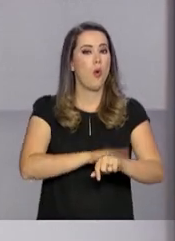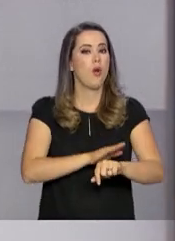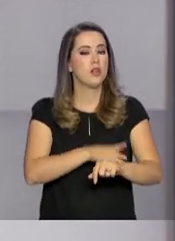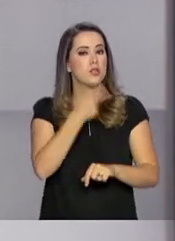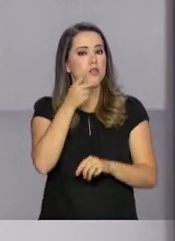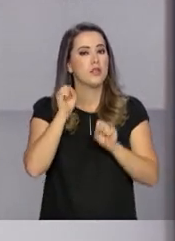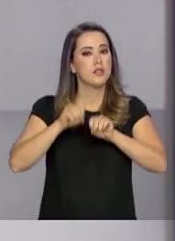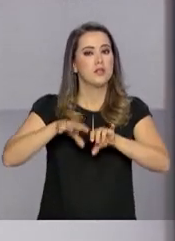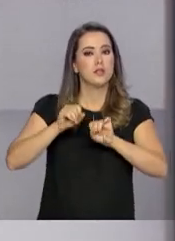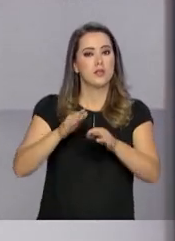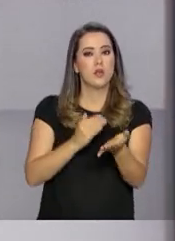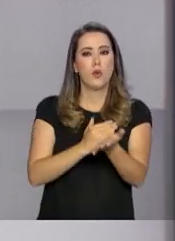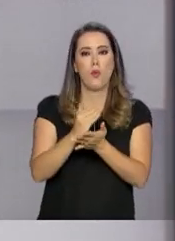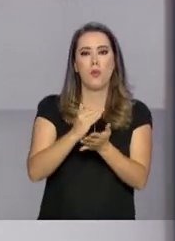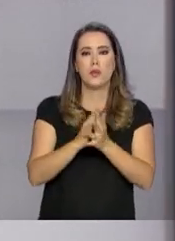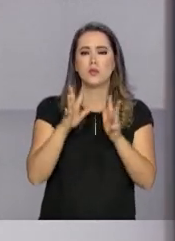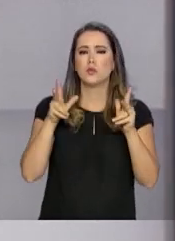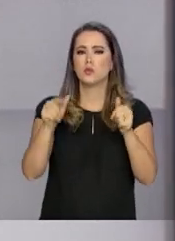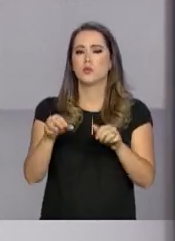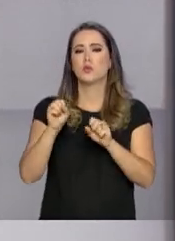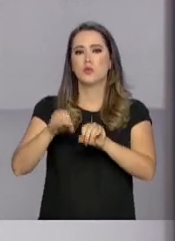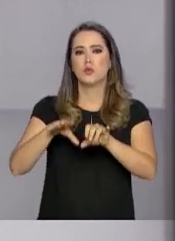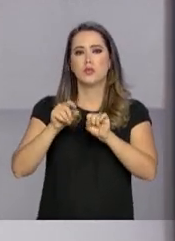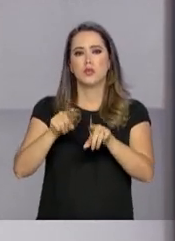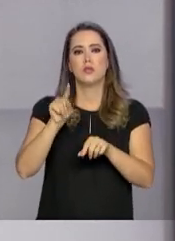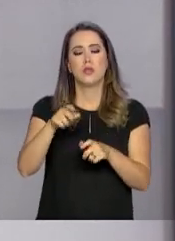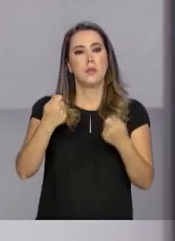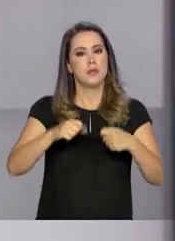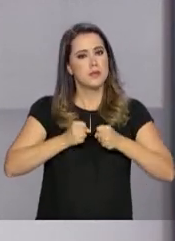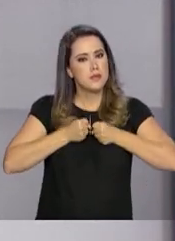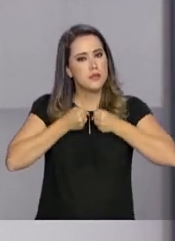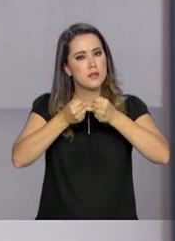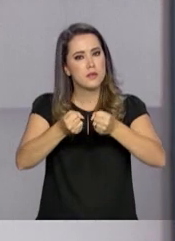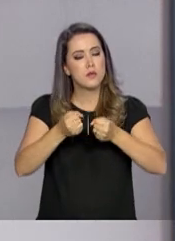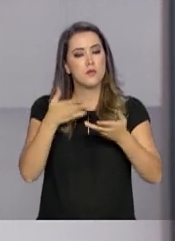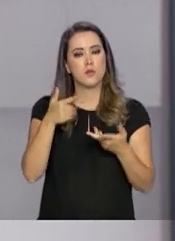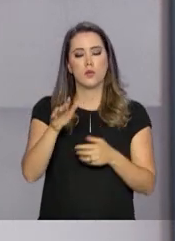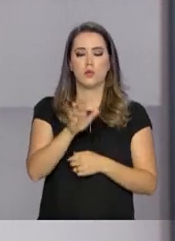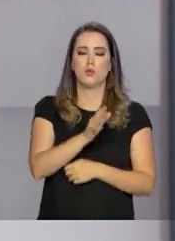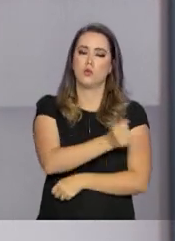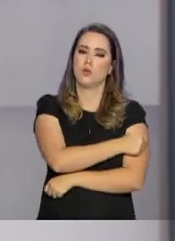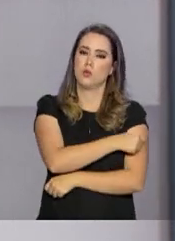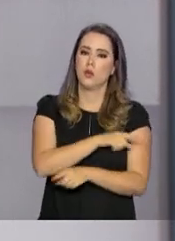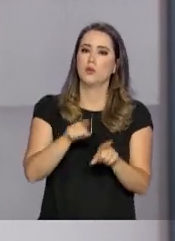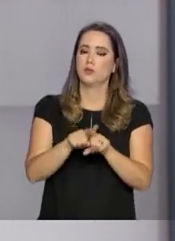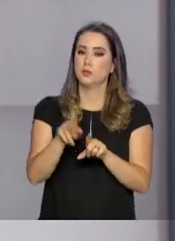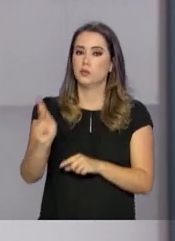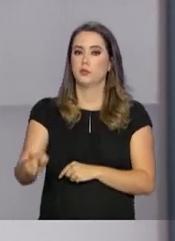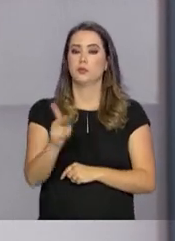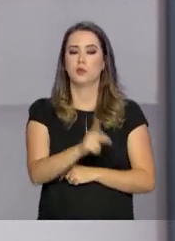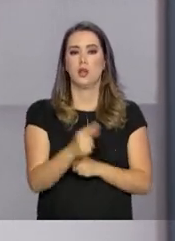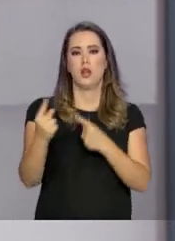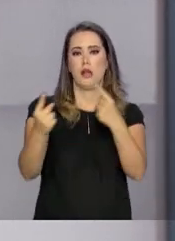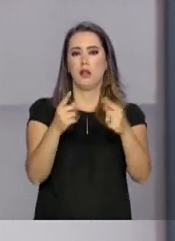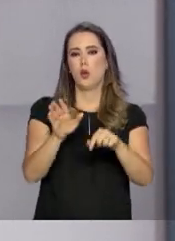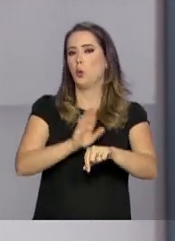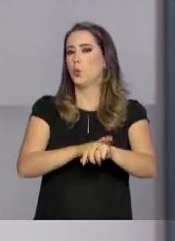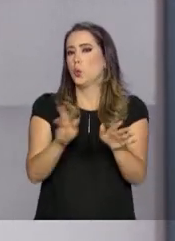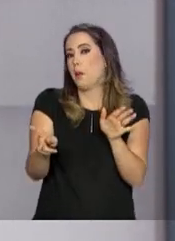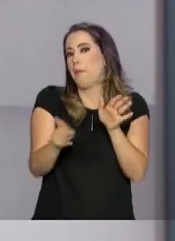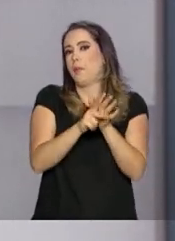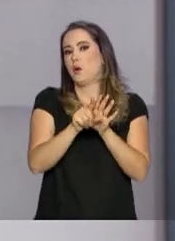educação o começo de tudo na alfabetização exige esforço e dedicação de alunos e professores cada um no seu tempo